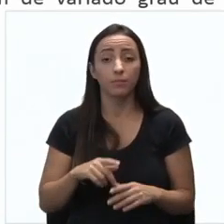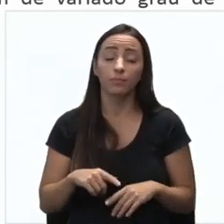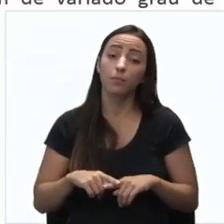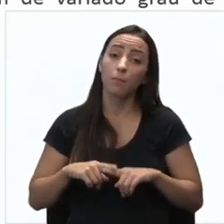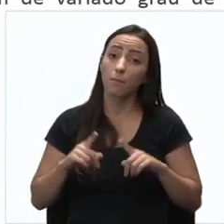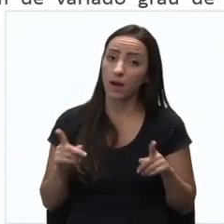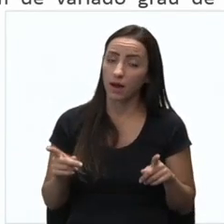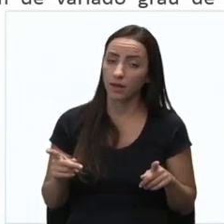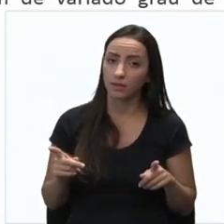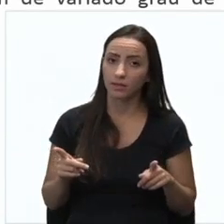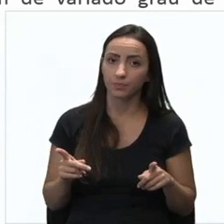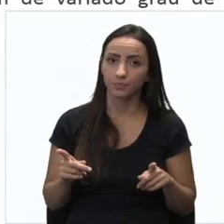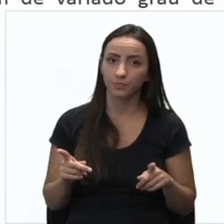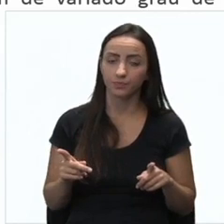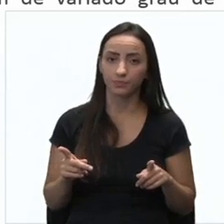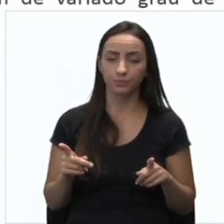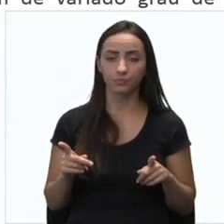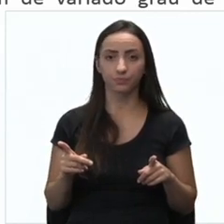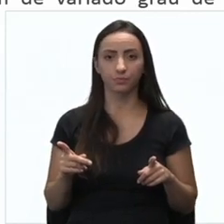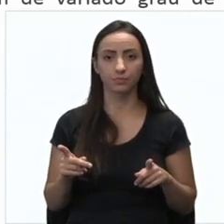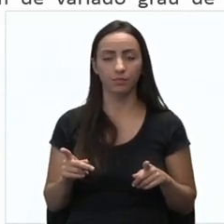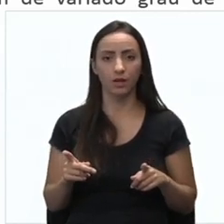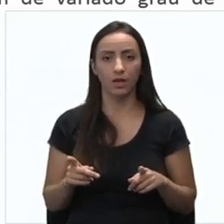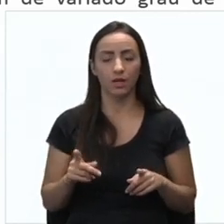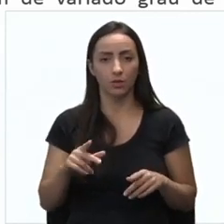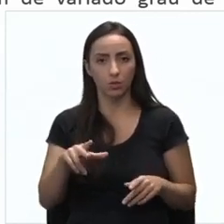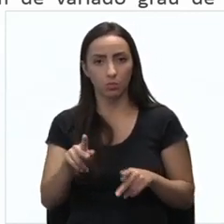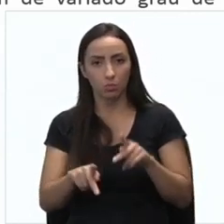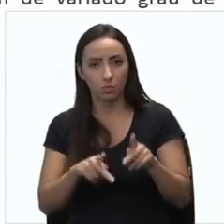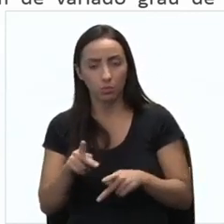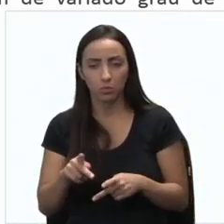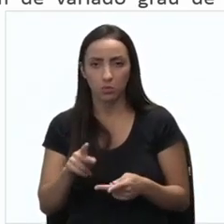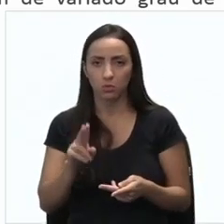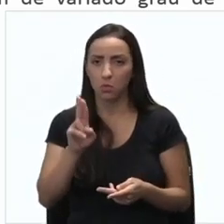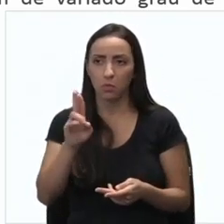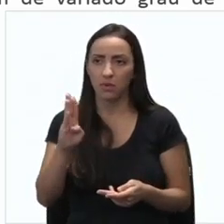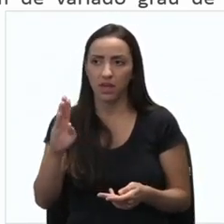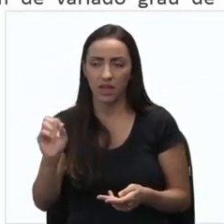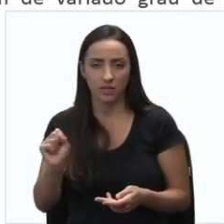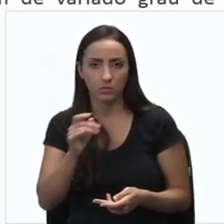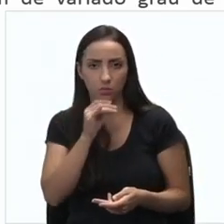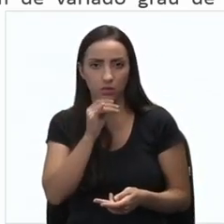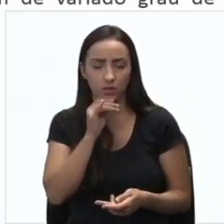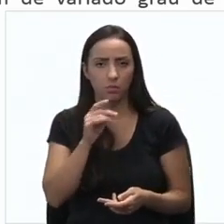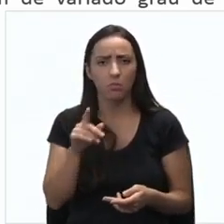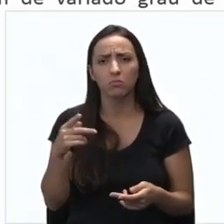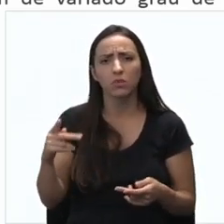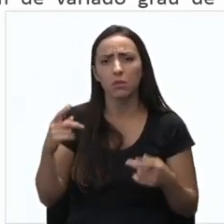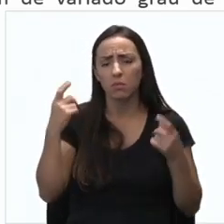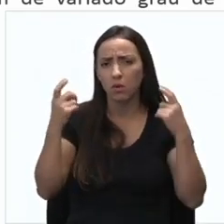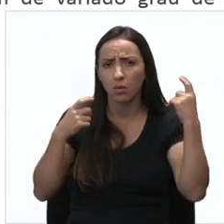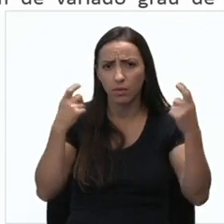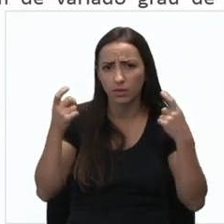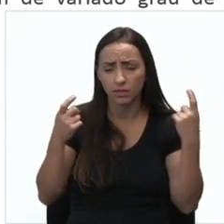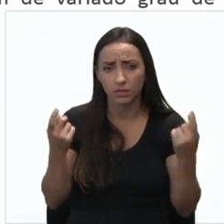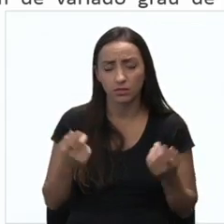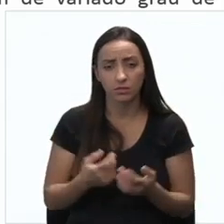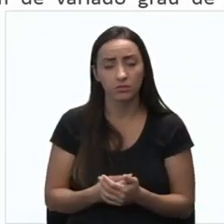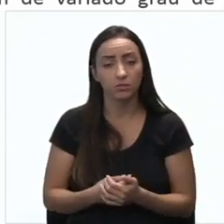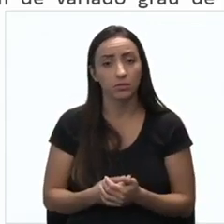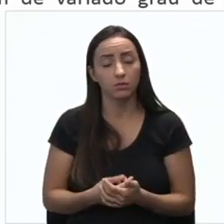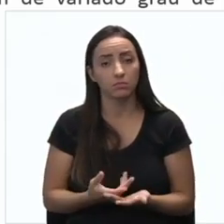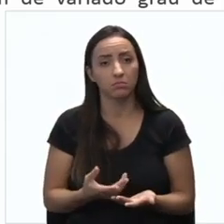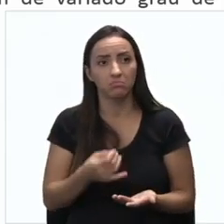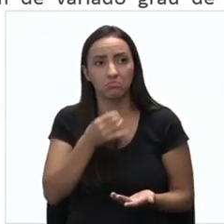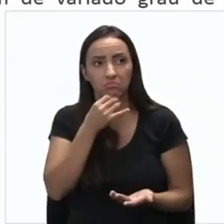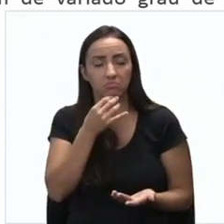né, nas instituições públicas, quais são as preocupações do funcionário? Pode ser, por